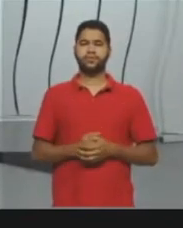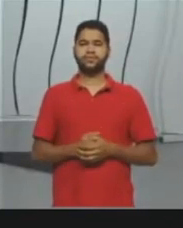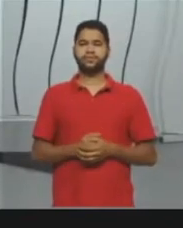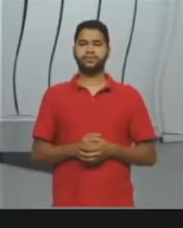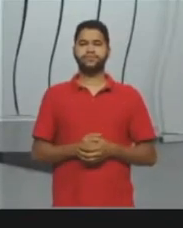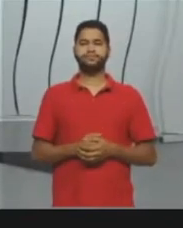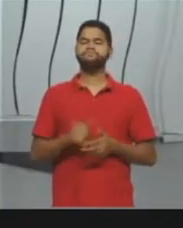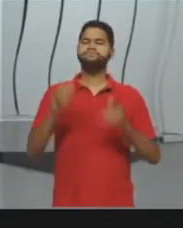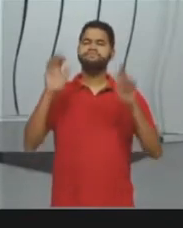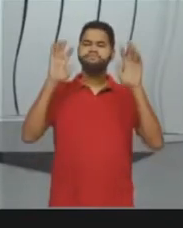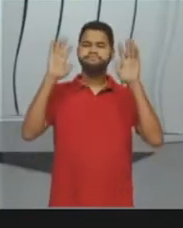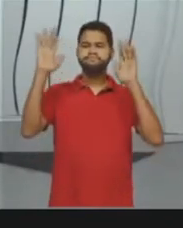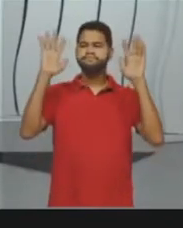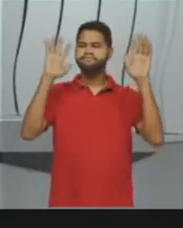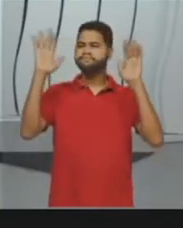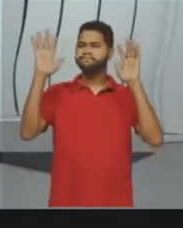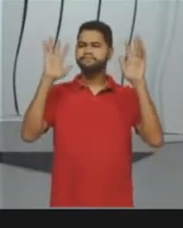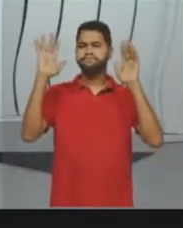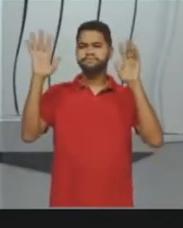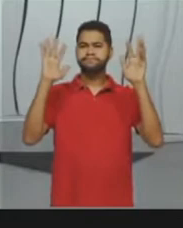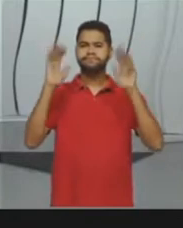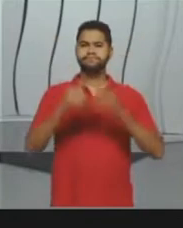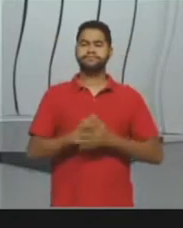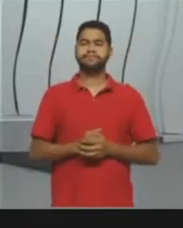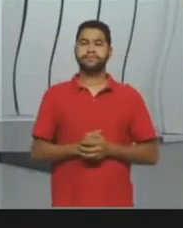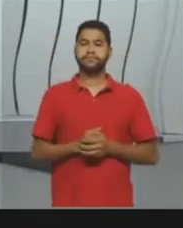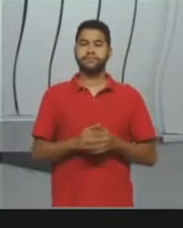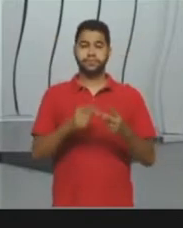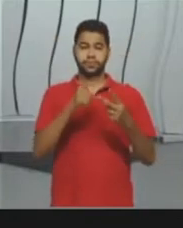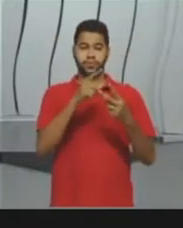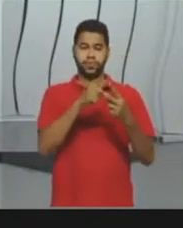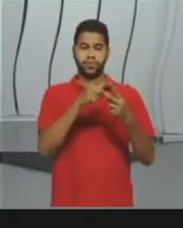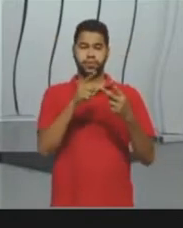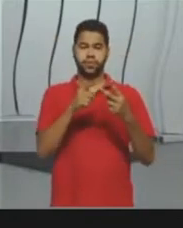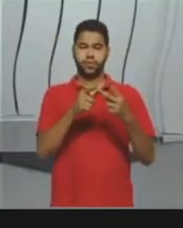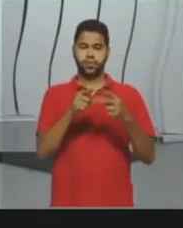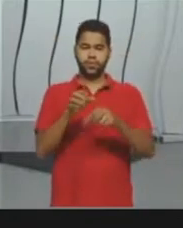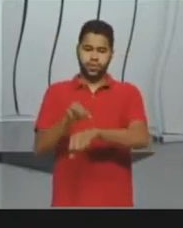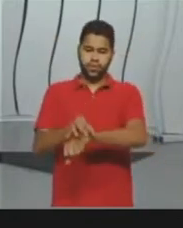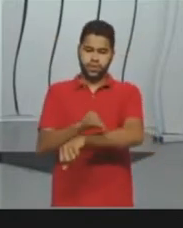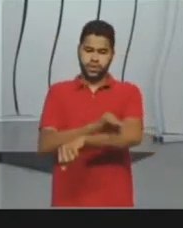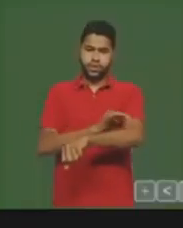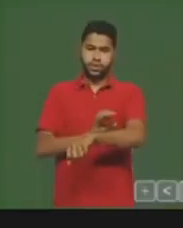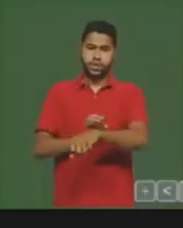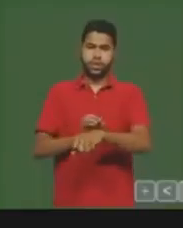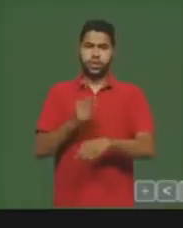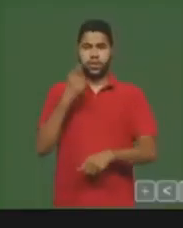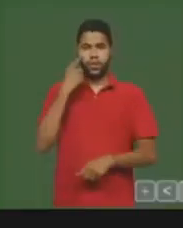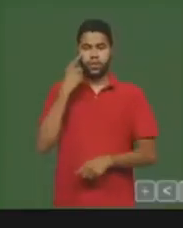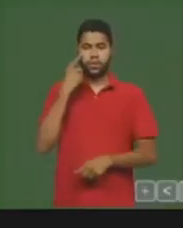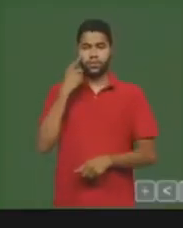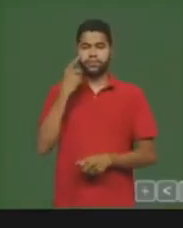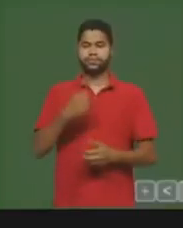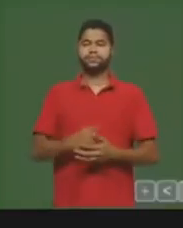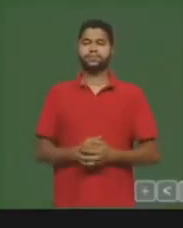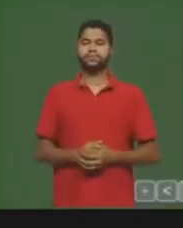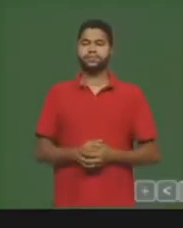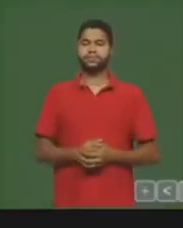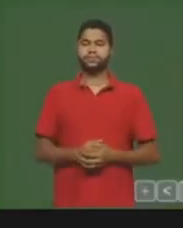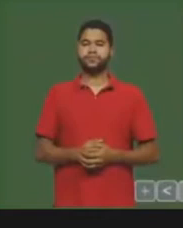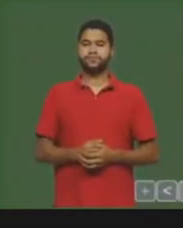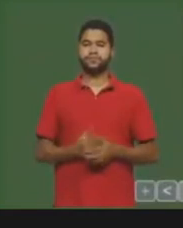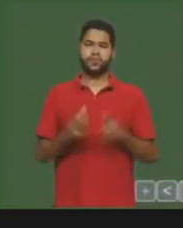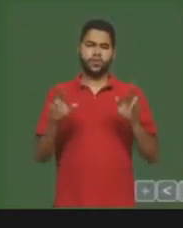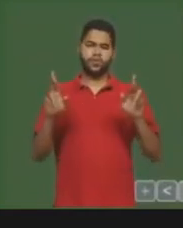Vamos imaginar aqui, vamos colocar aqui duas células. Aqui tem uma célula, essa outra célula aqui eu vou colocar ela compridinha assim